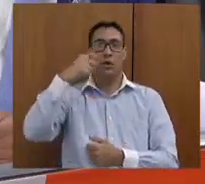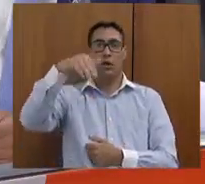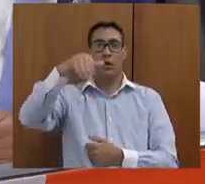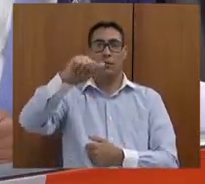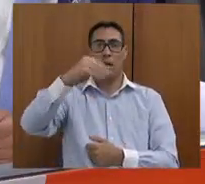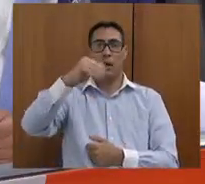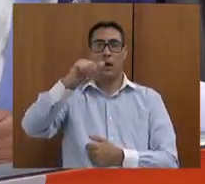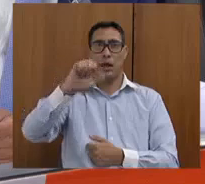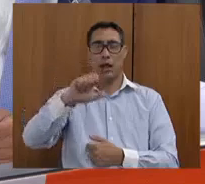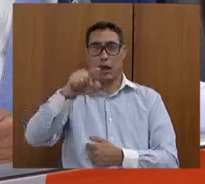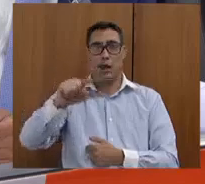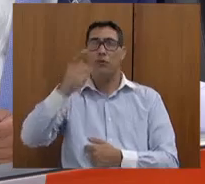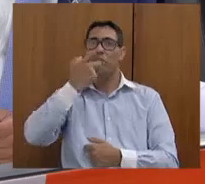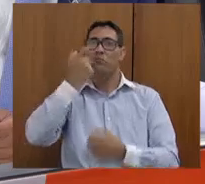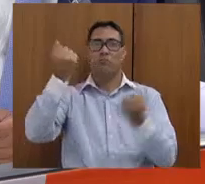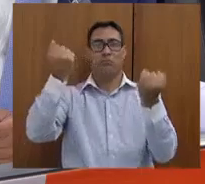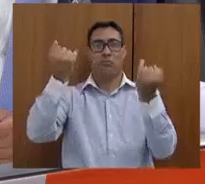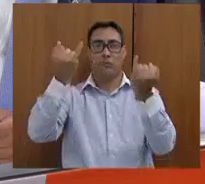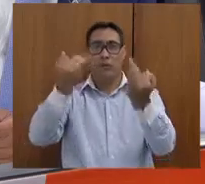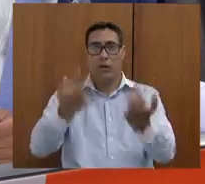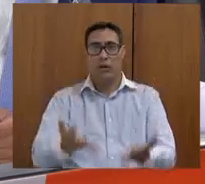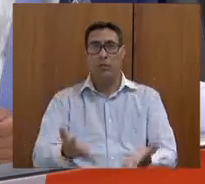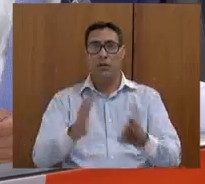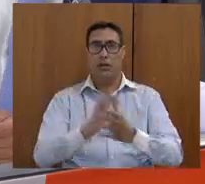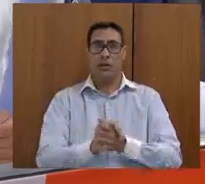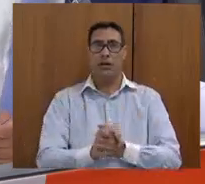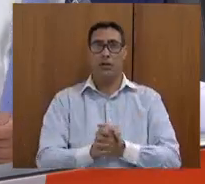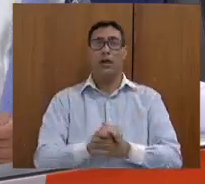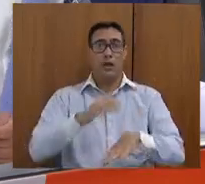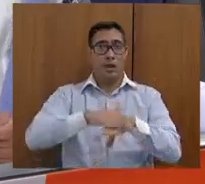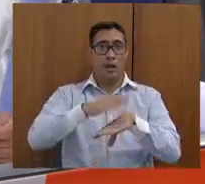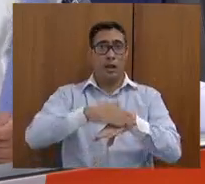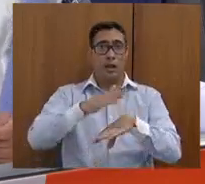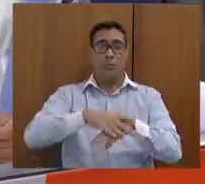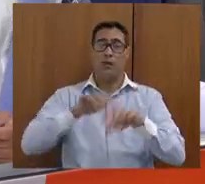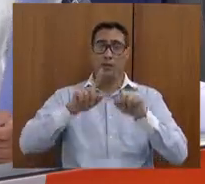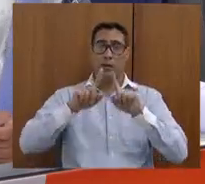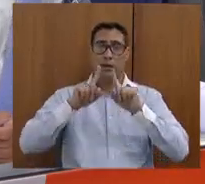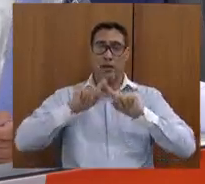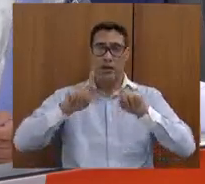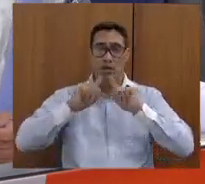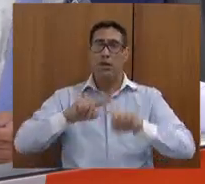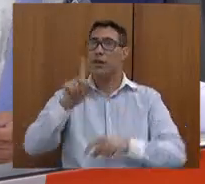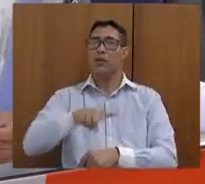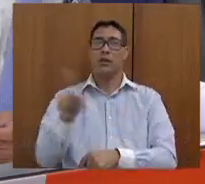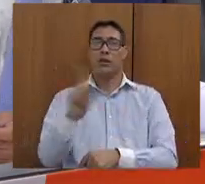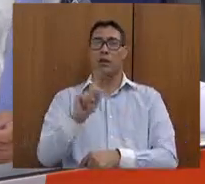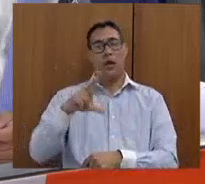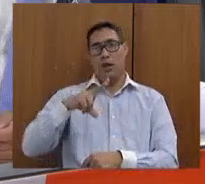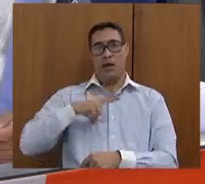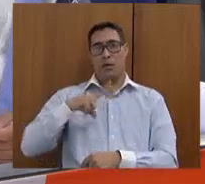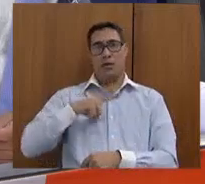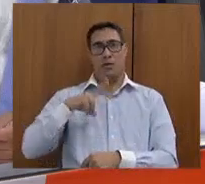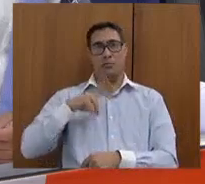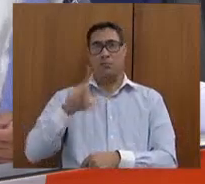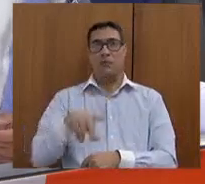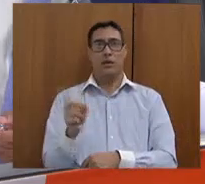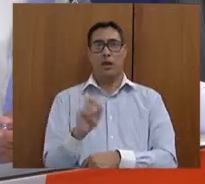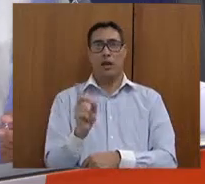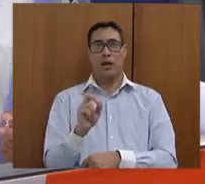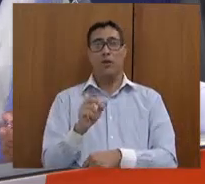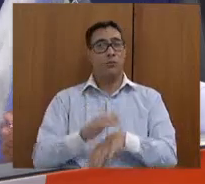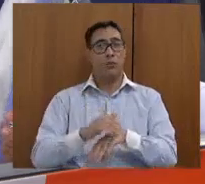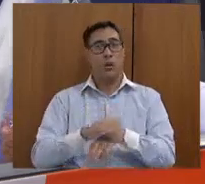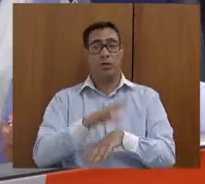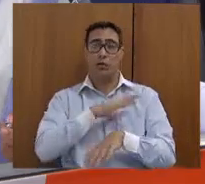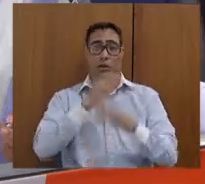gostaria de dizer que as minhas críticas elas não são pessoais que até tem muito